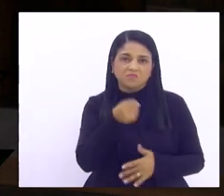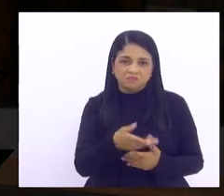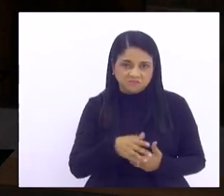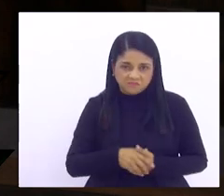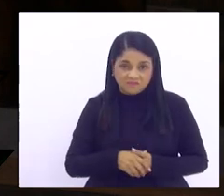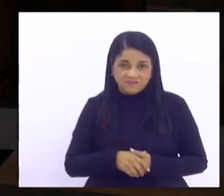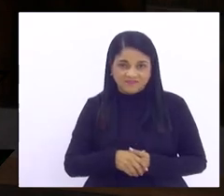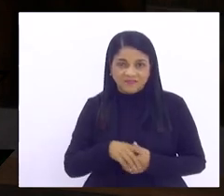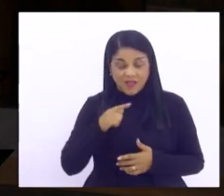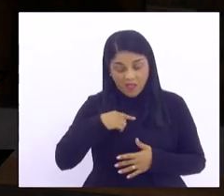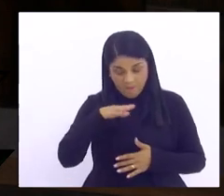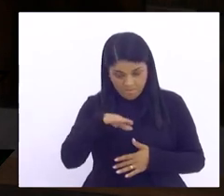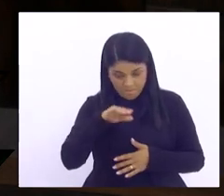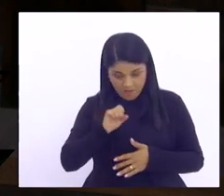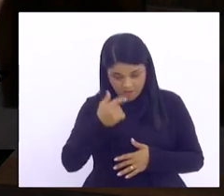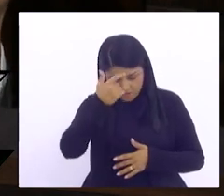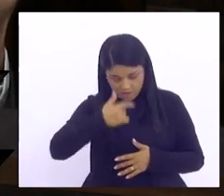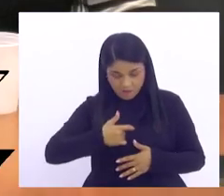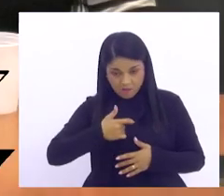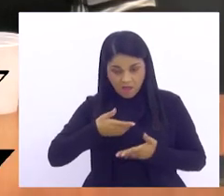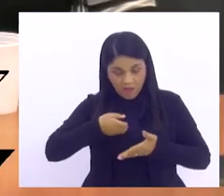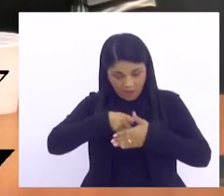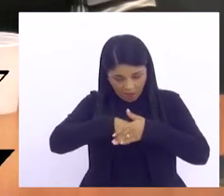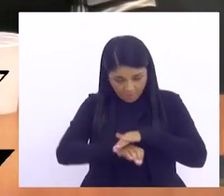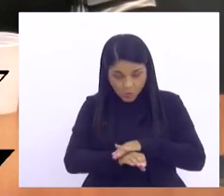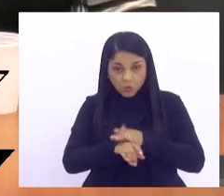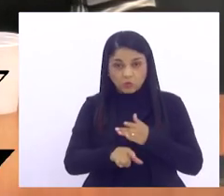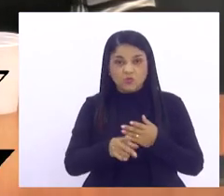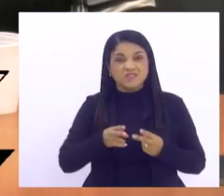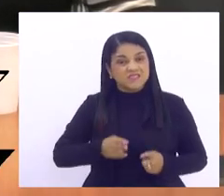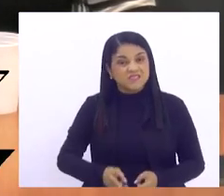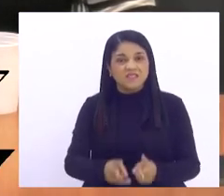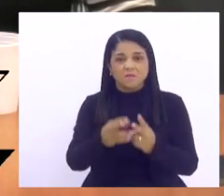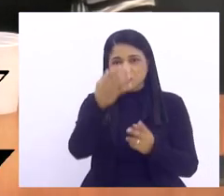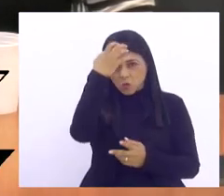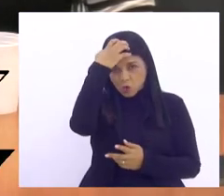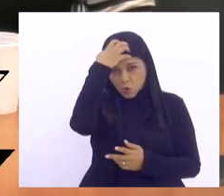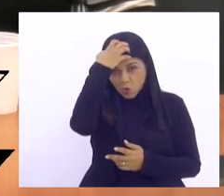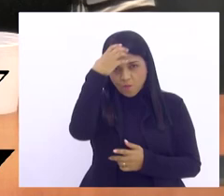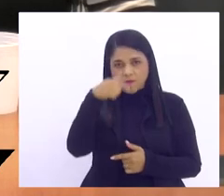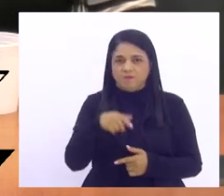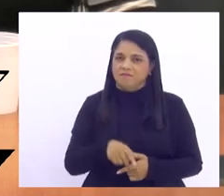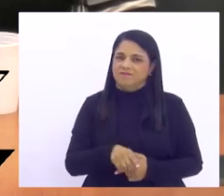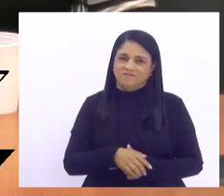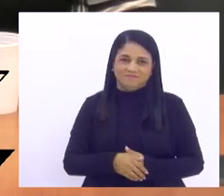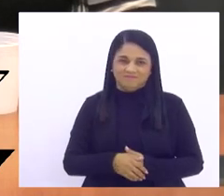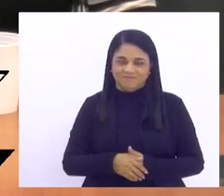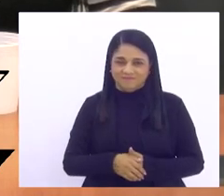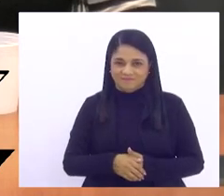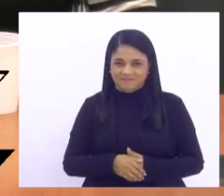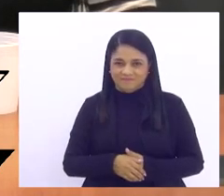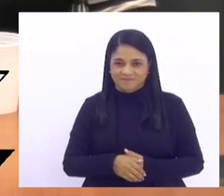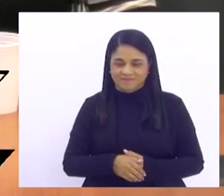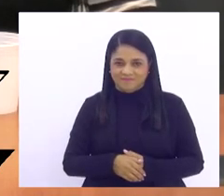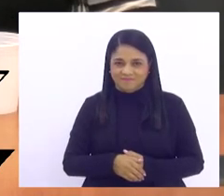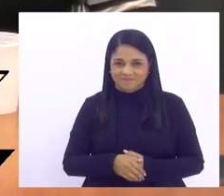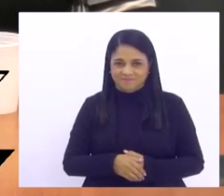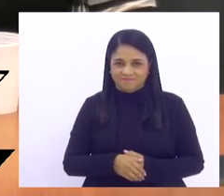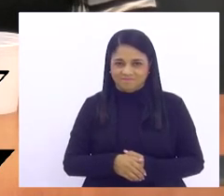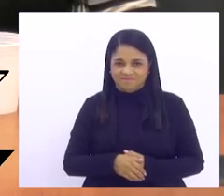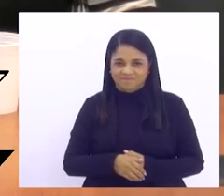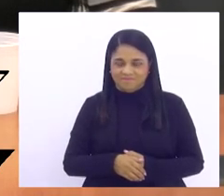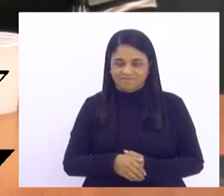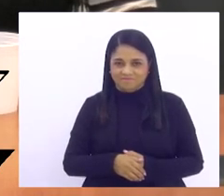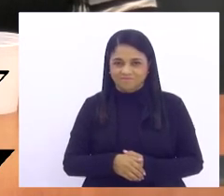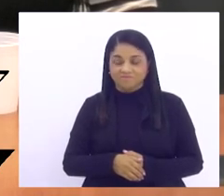que a mulher que se submete a um aborto passa o resto da vida carregando essa culpa, se martirizando. Então, senhores, essa